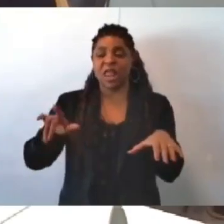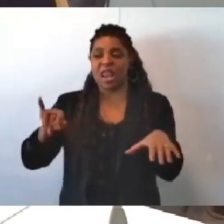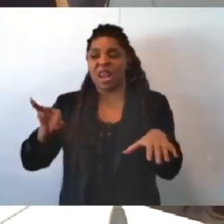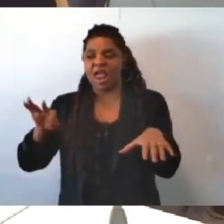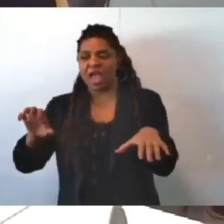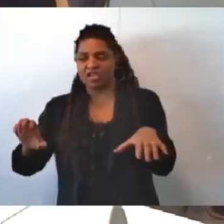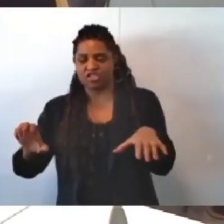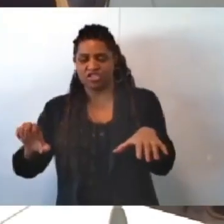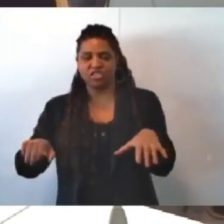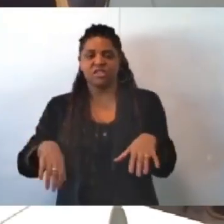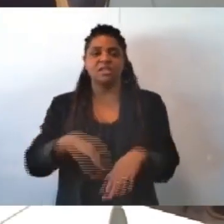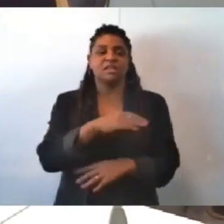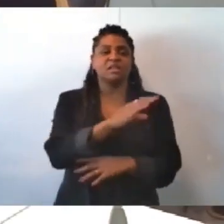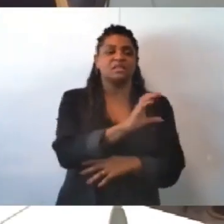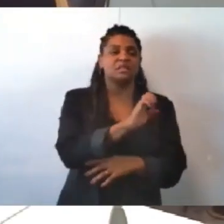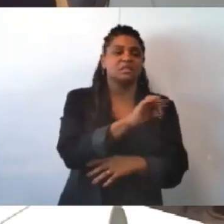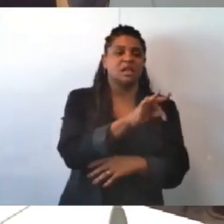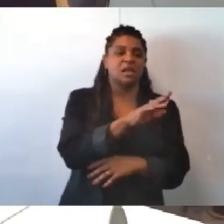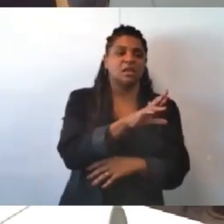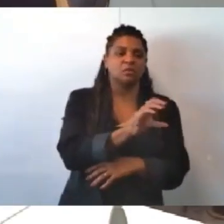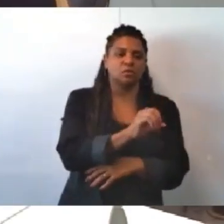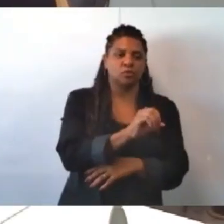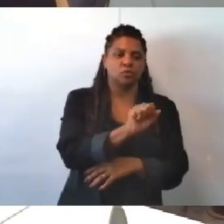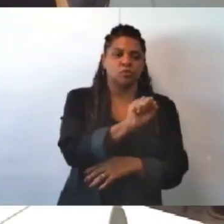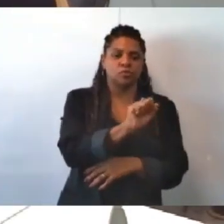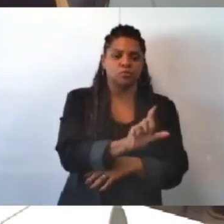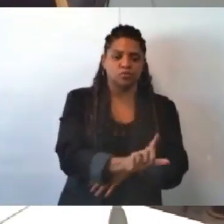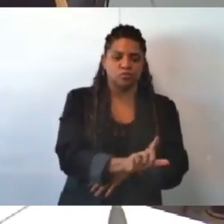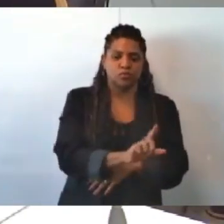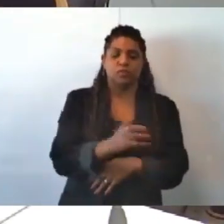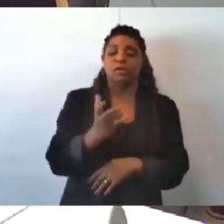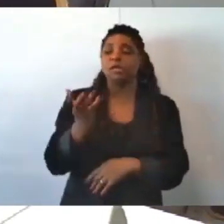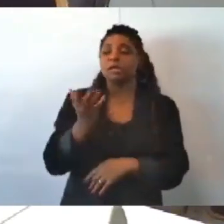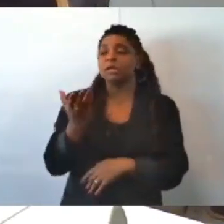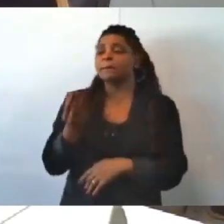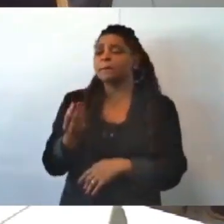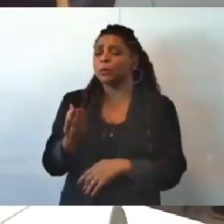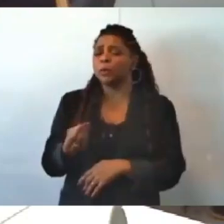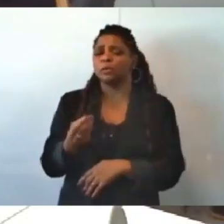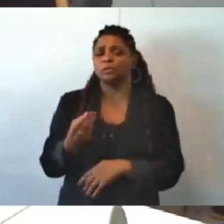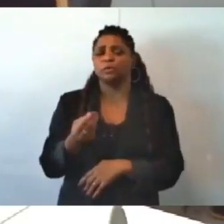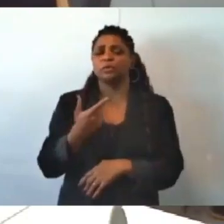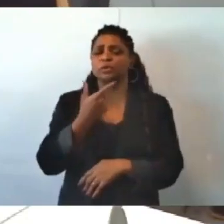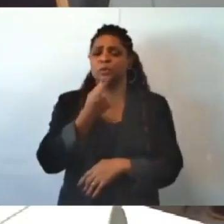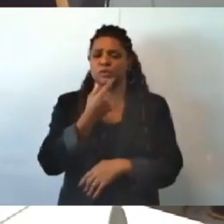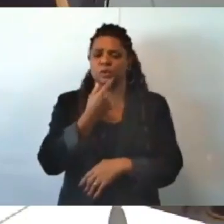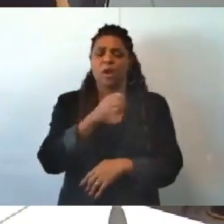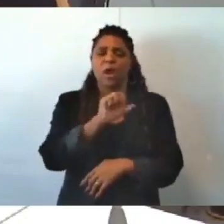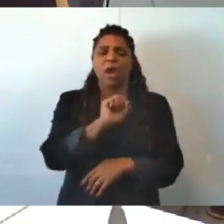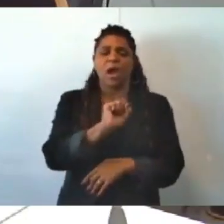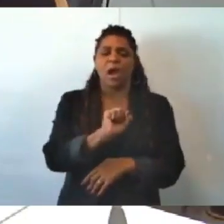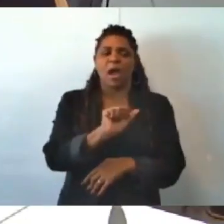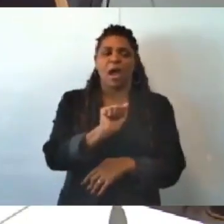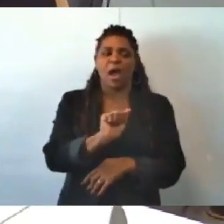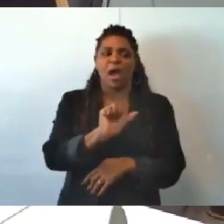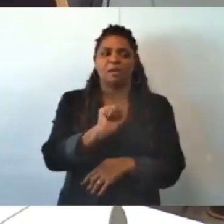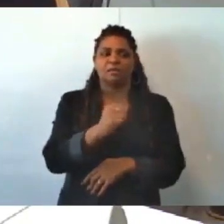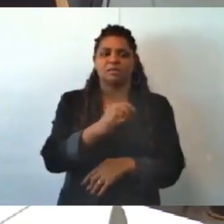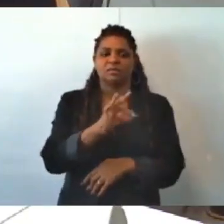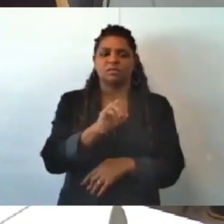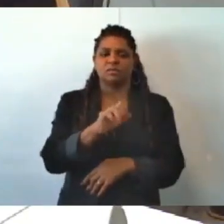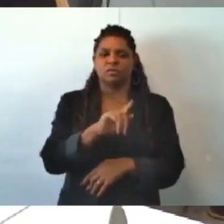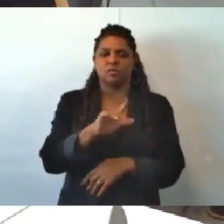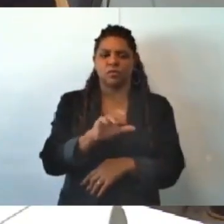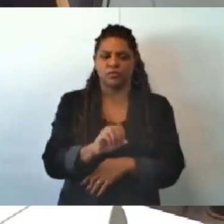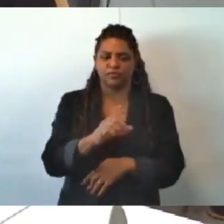gente gostaria muito que o senhor Astolfo, o senhor Elcio, estivesse aqui presente justamente para poder conversar com a gente. Porque, como duas